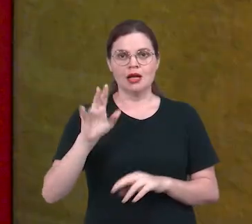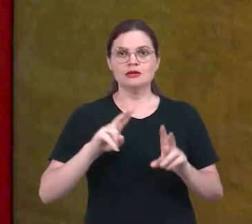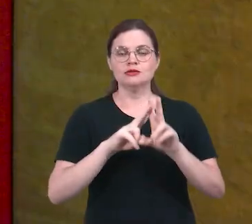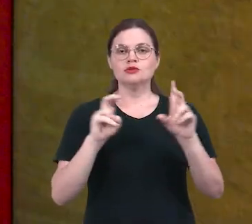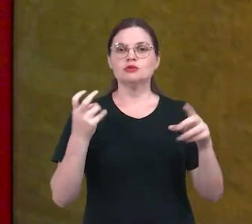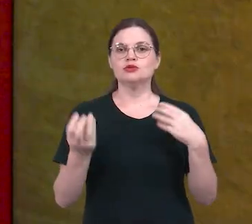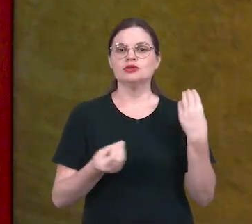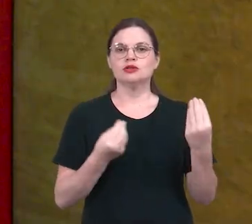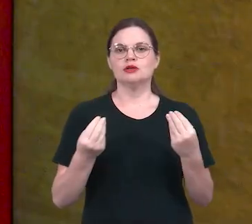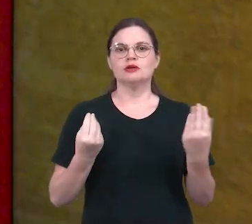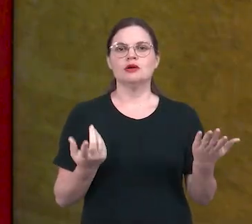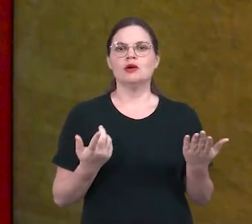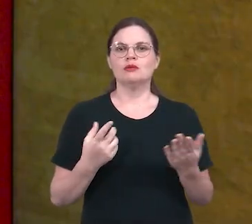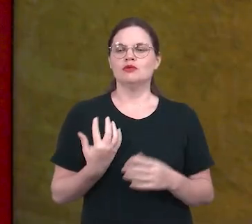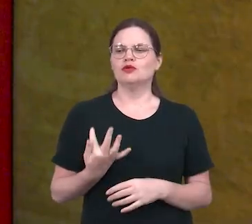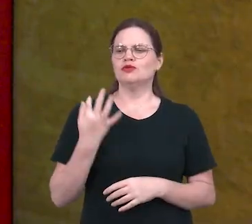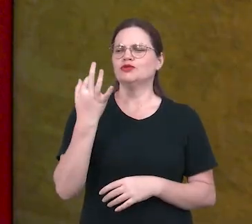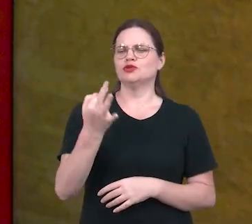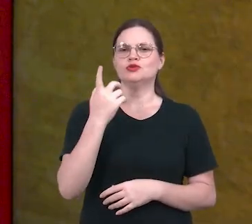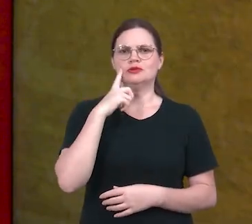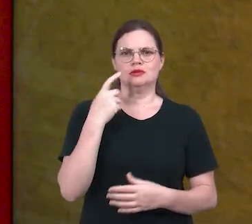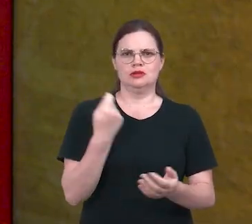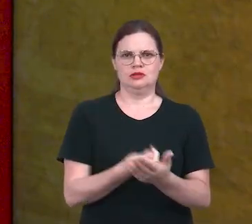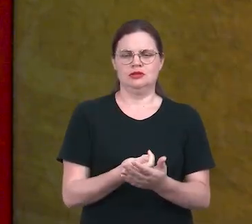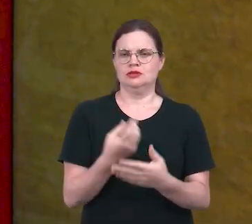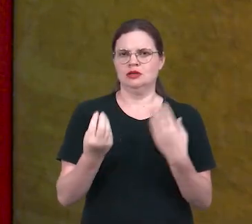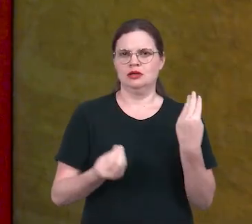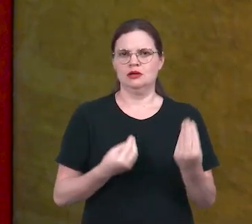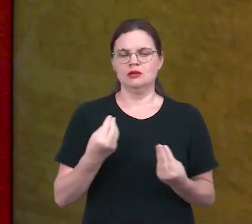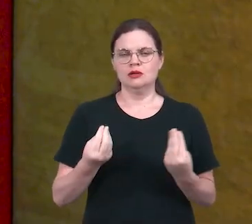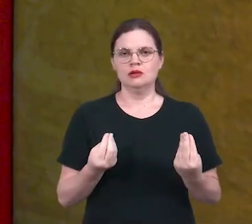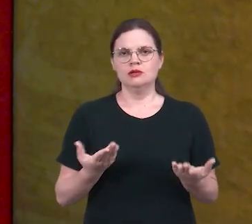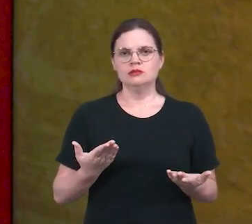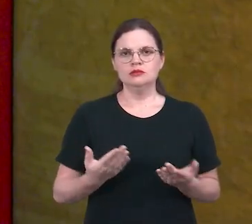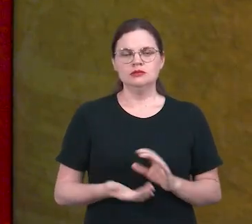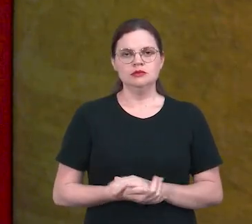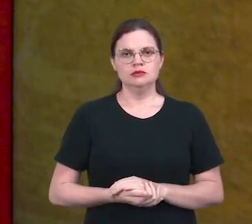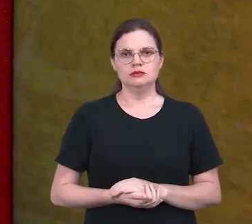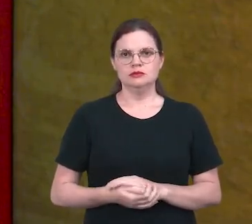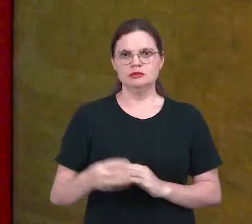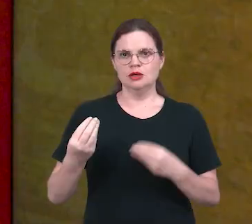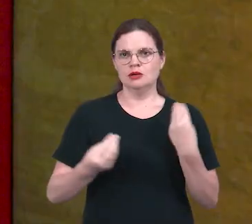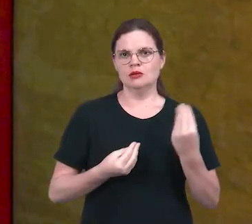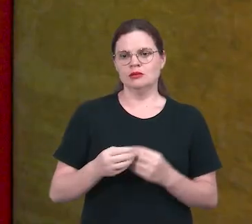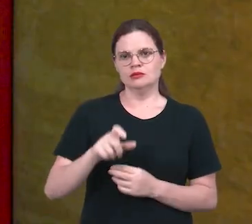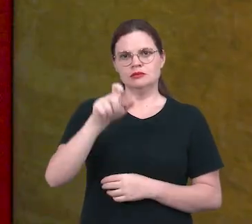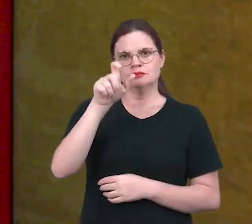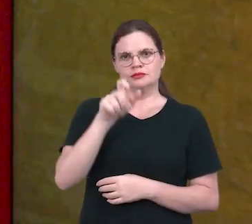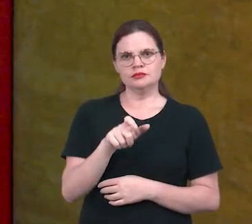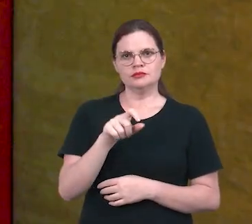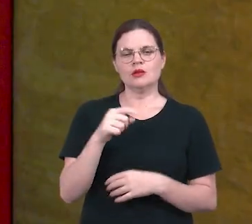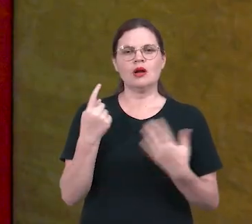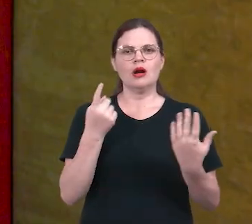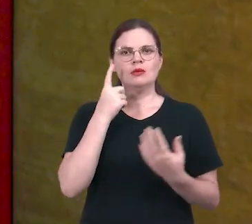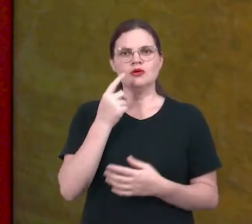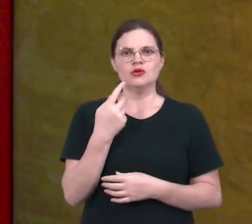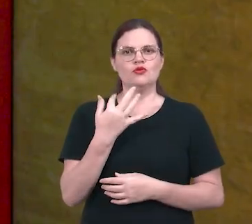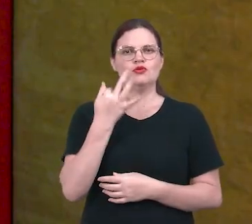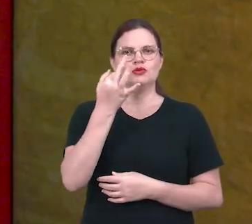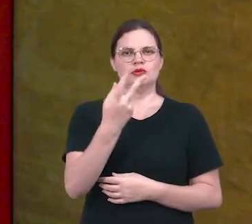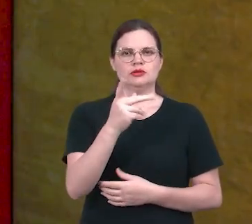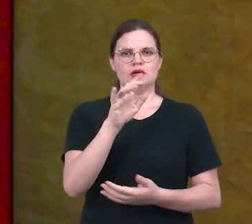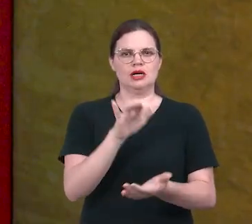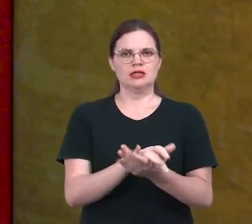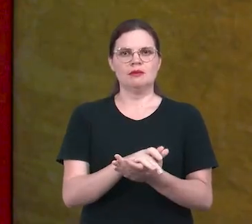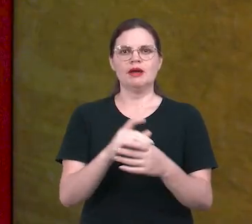a escolha, né? Do futuro, né? Como é que é o seu pretendente em relação aos seus pais, né,